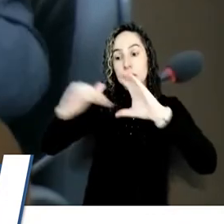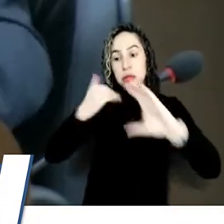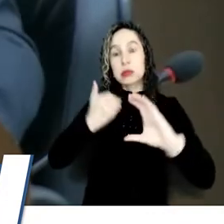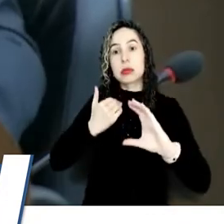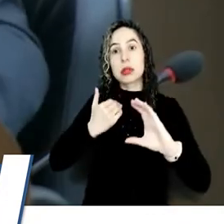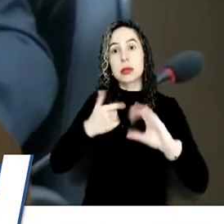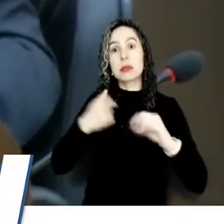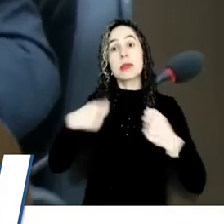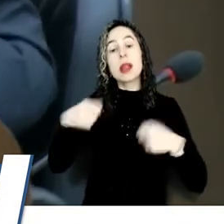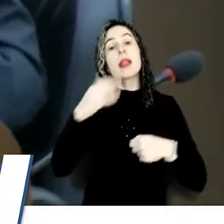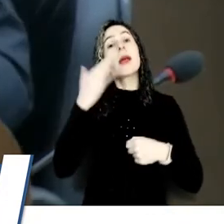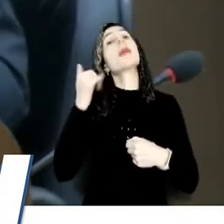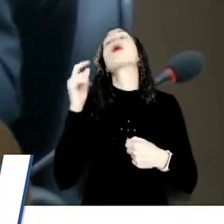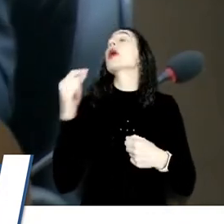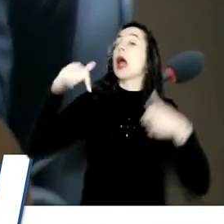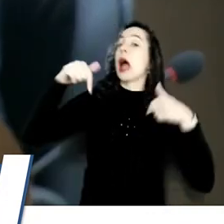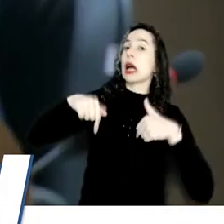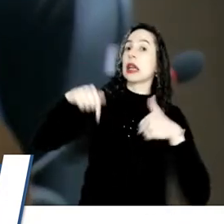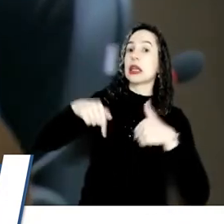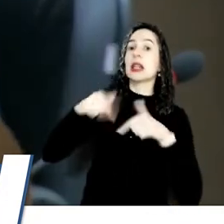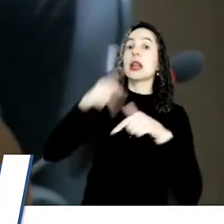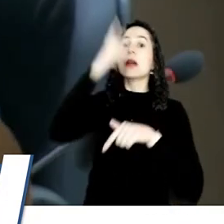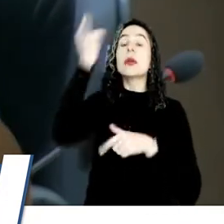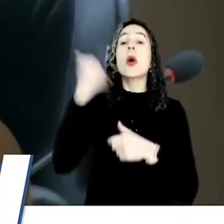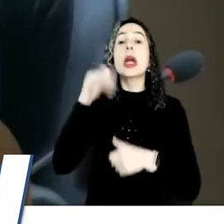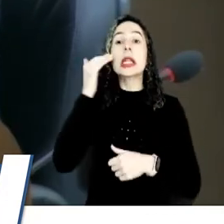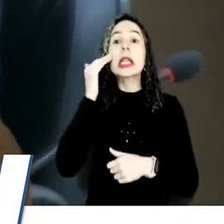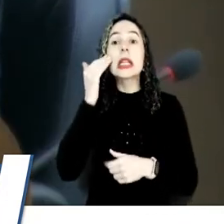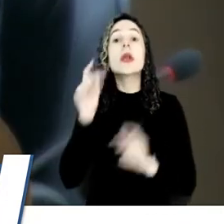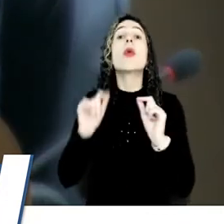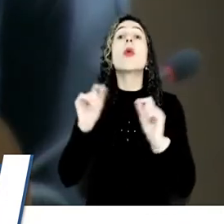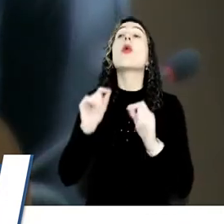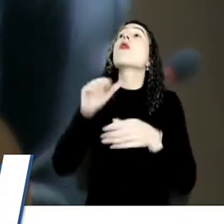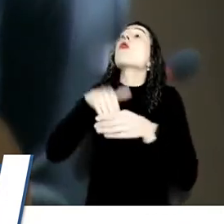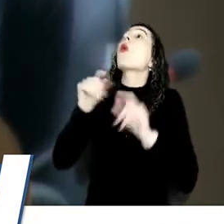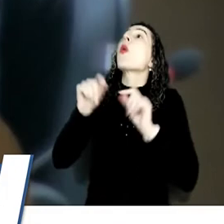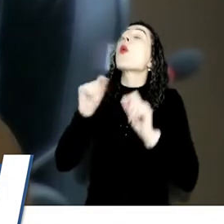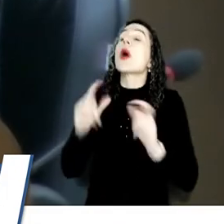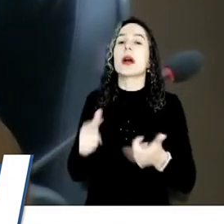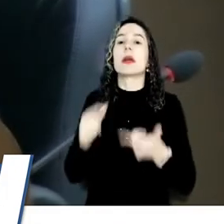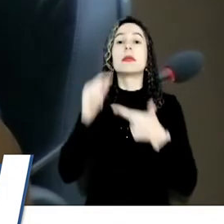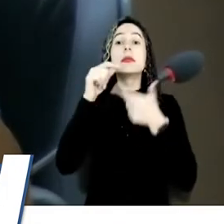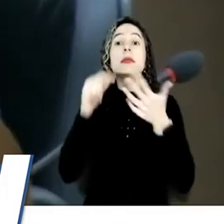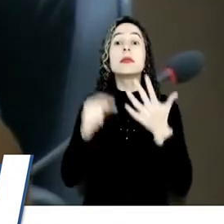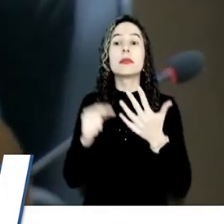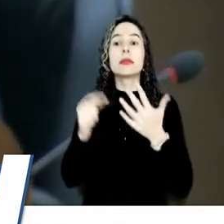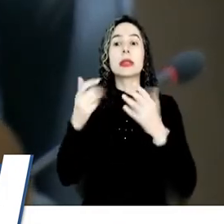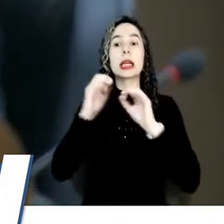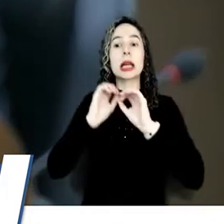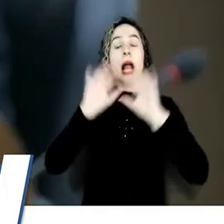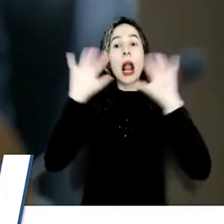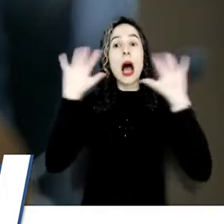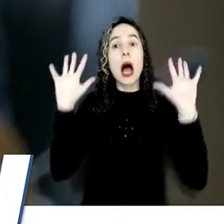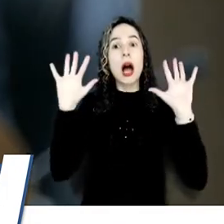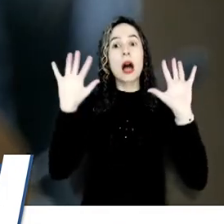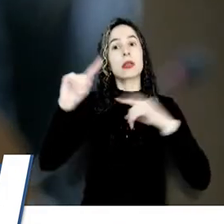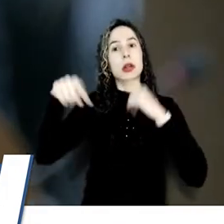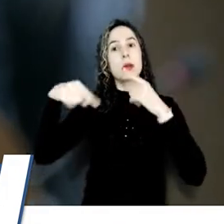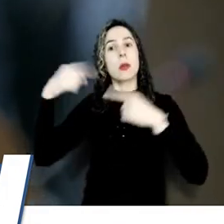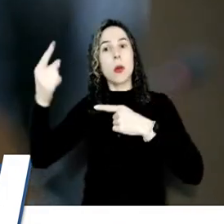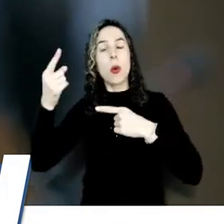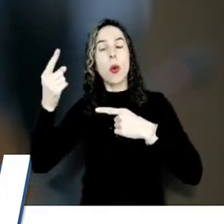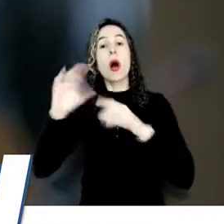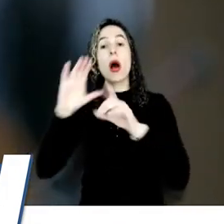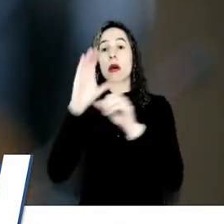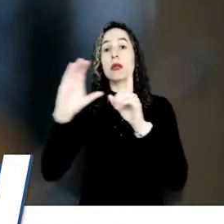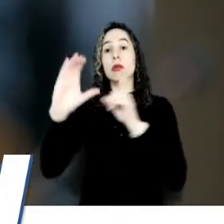tem que saber que do lado de cá as pessoas querem entender o que está votando. Para dar esclarecimento depois, para a própria